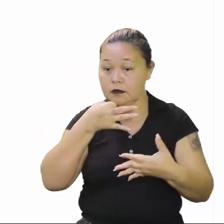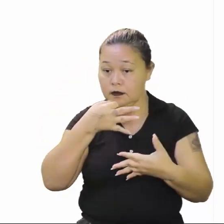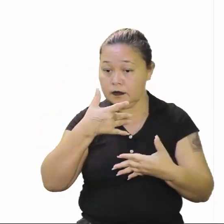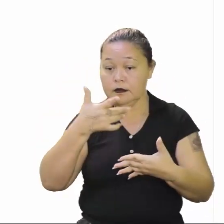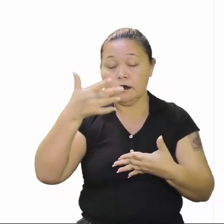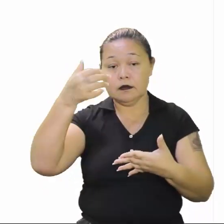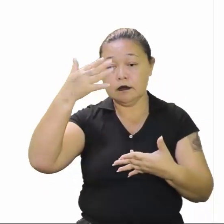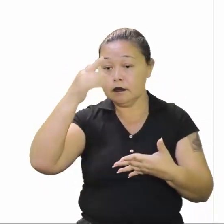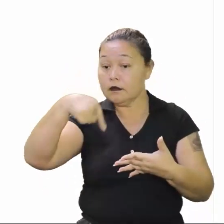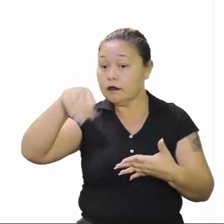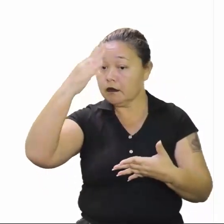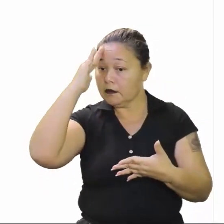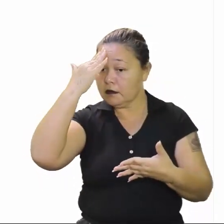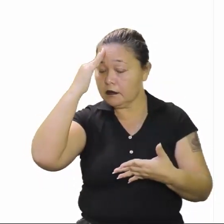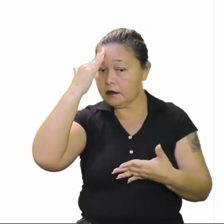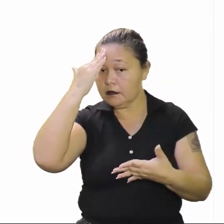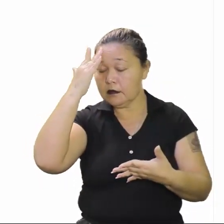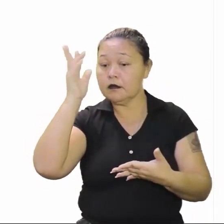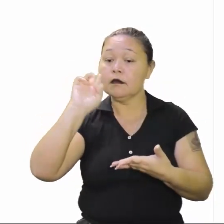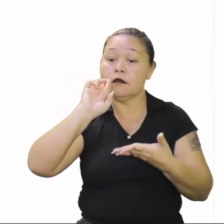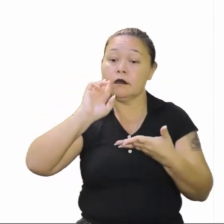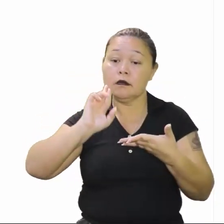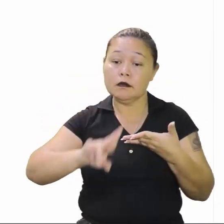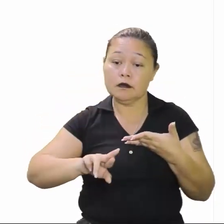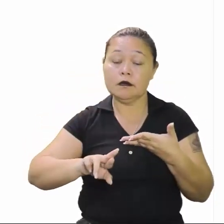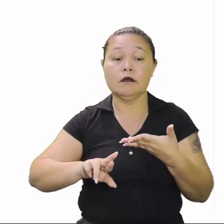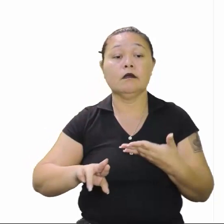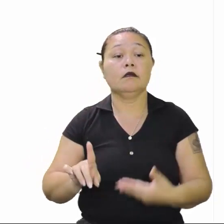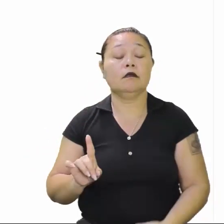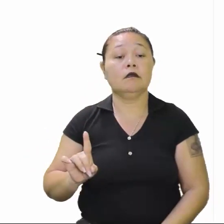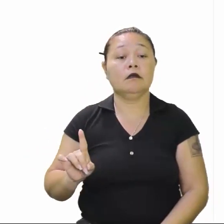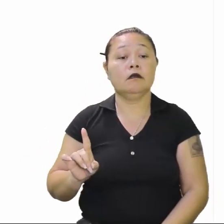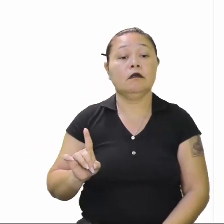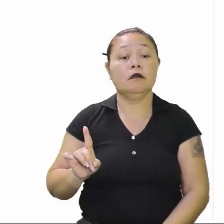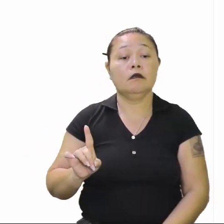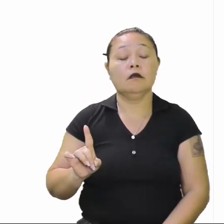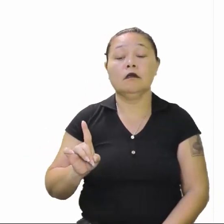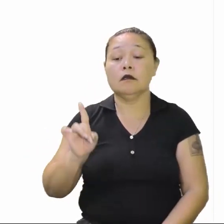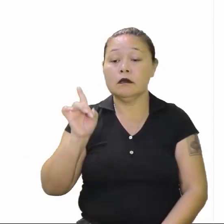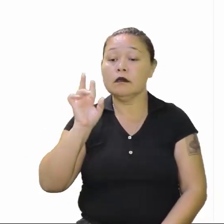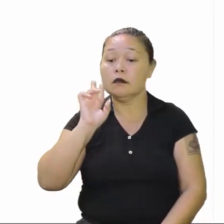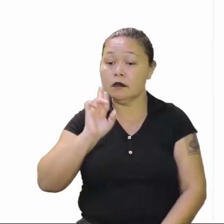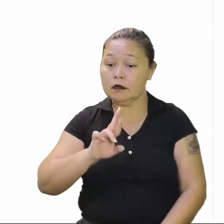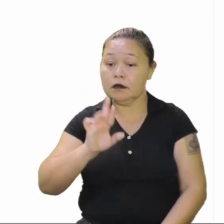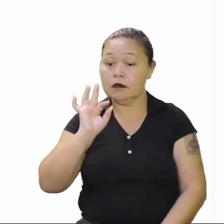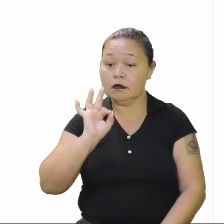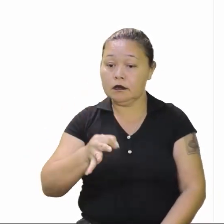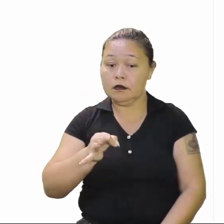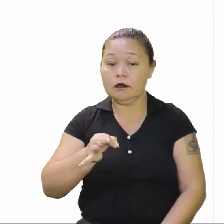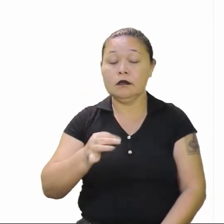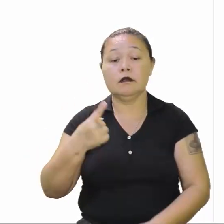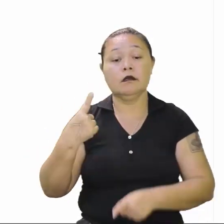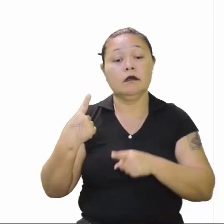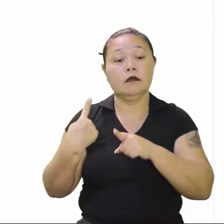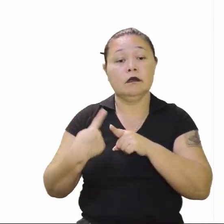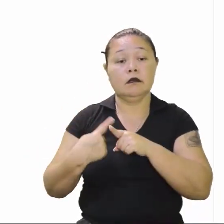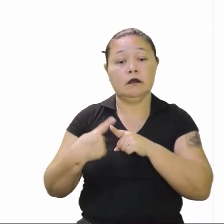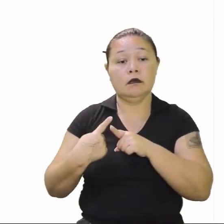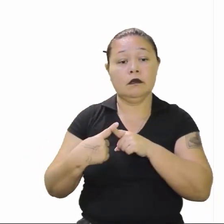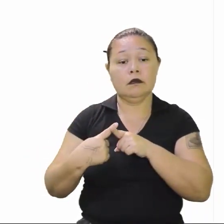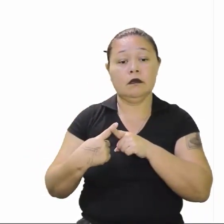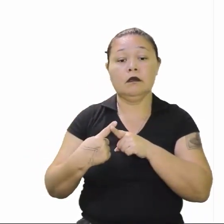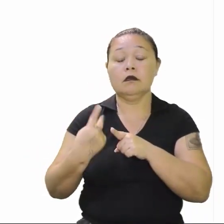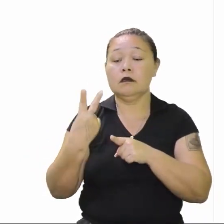você entender a resolução e a resposta correta. Por que ficou